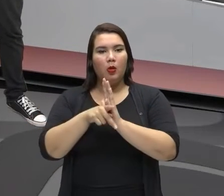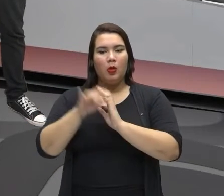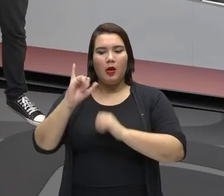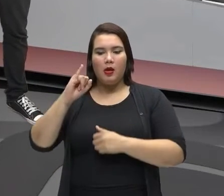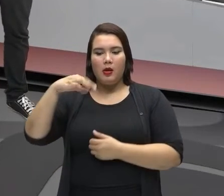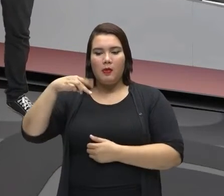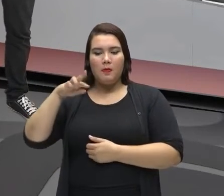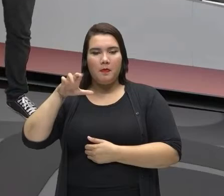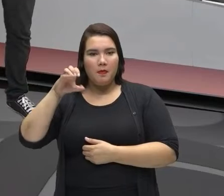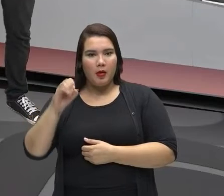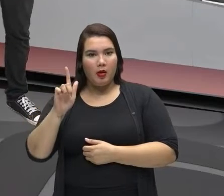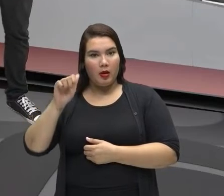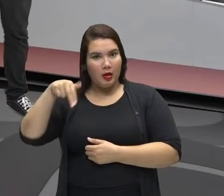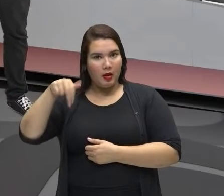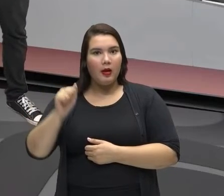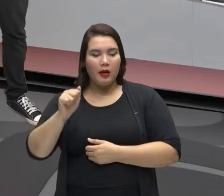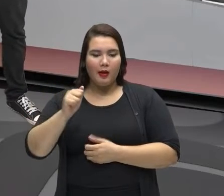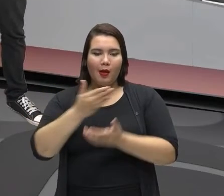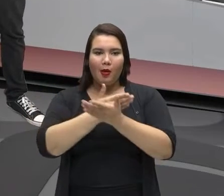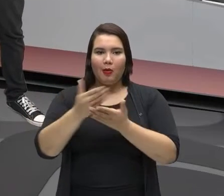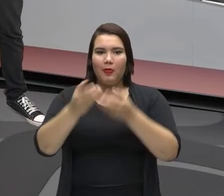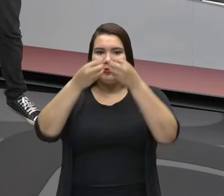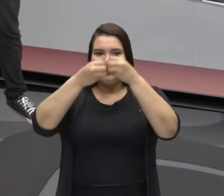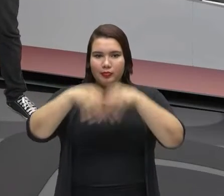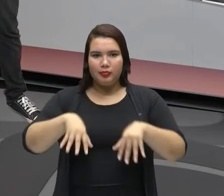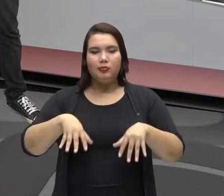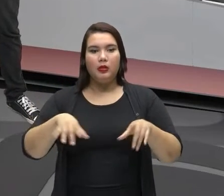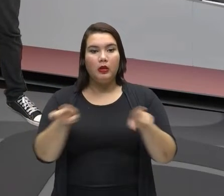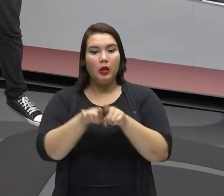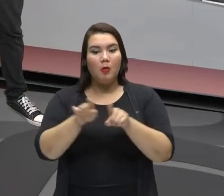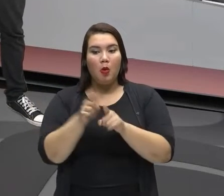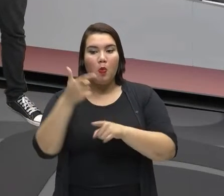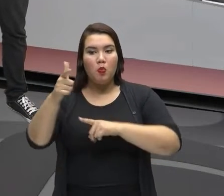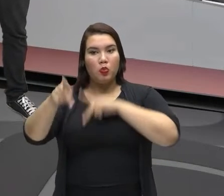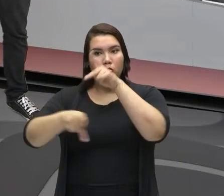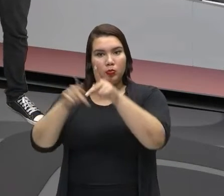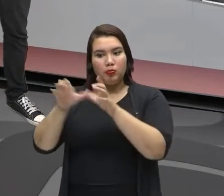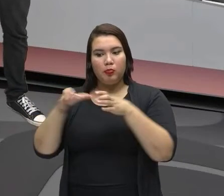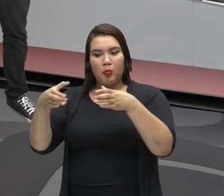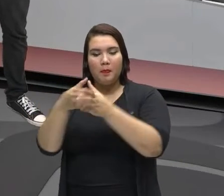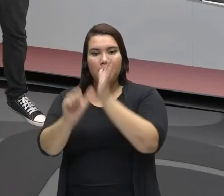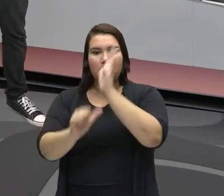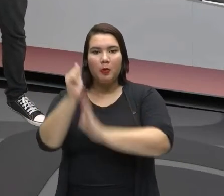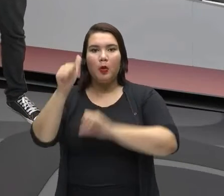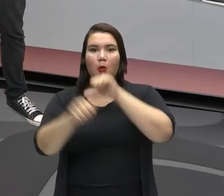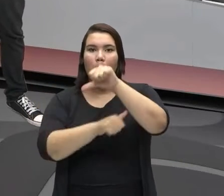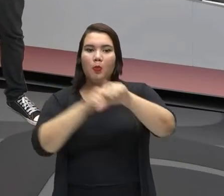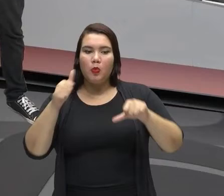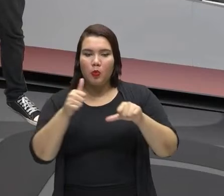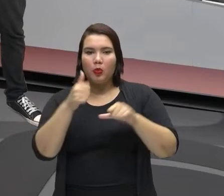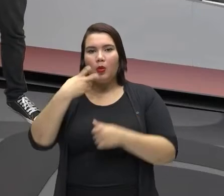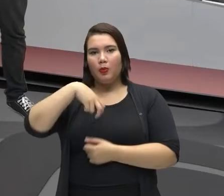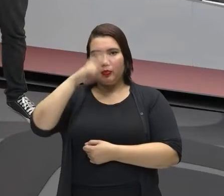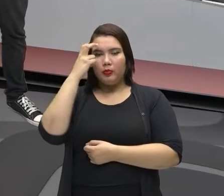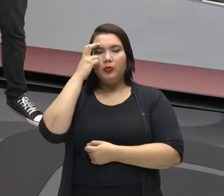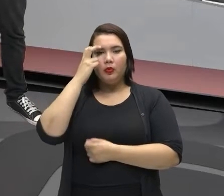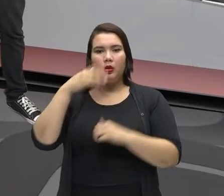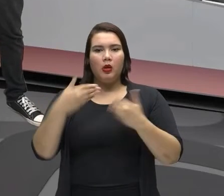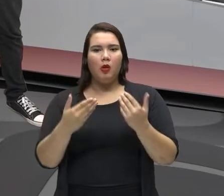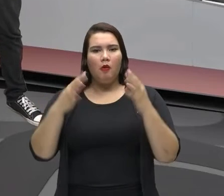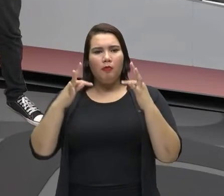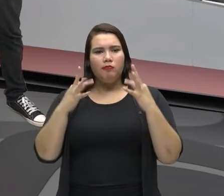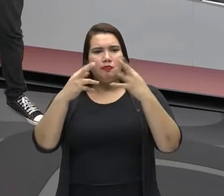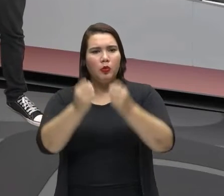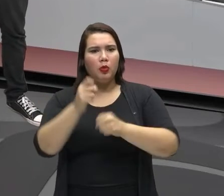os berberes, que foram os primeiros a se converter ao islamismo. A gente vai ver que vários povos vão começar